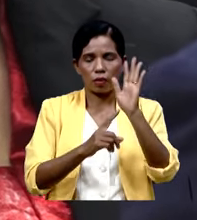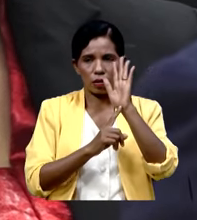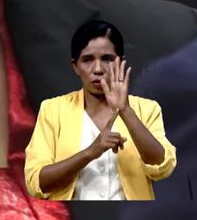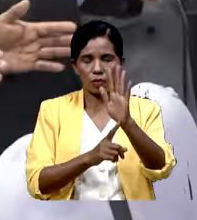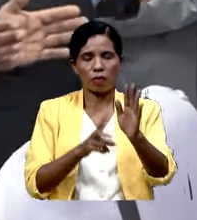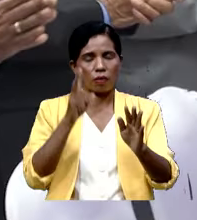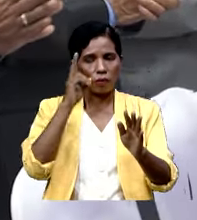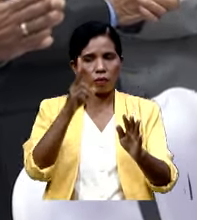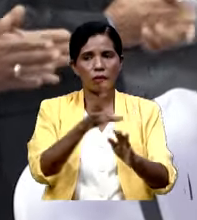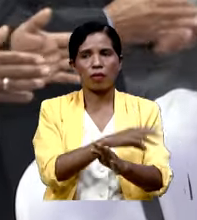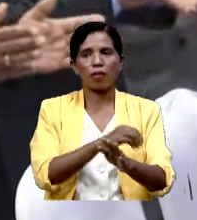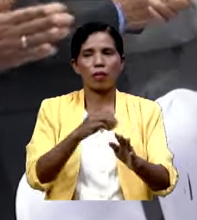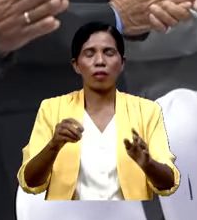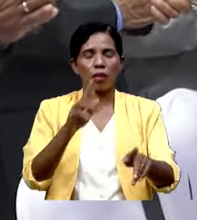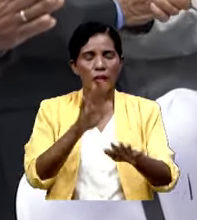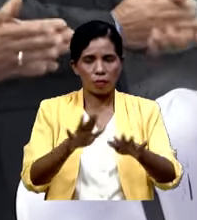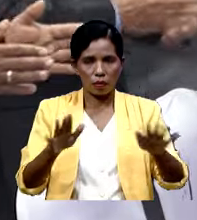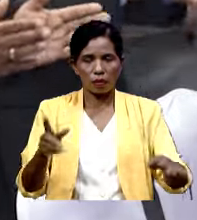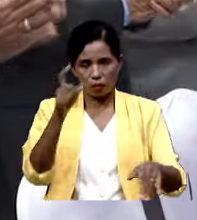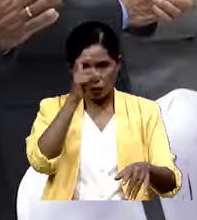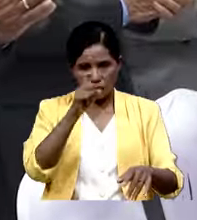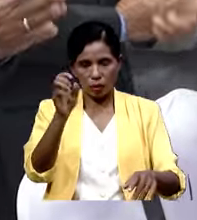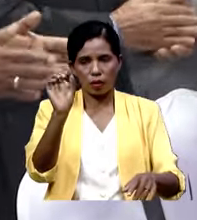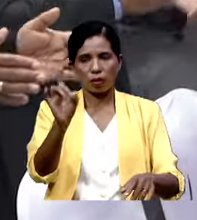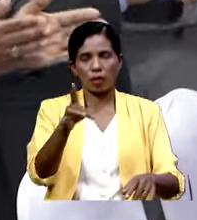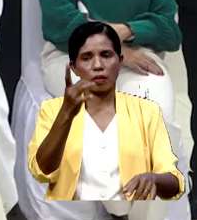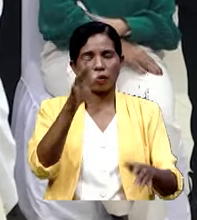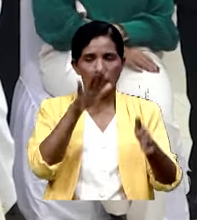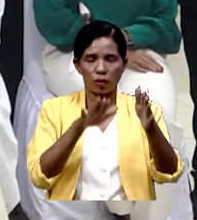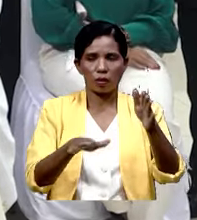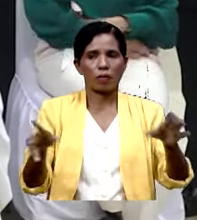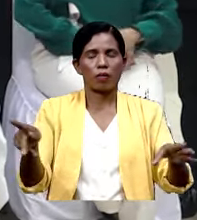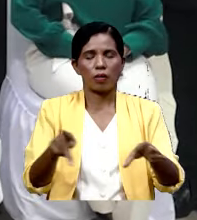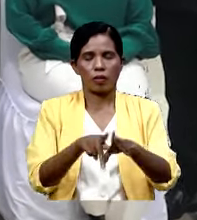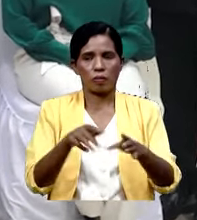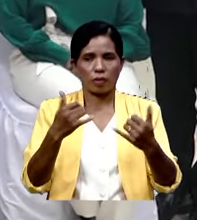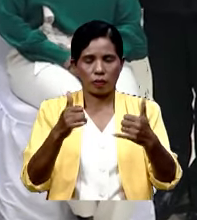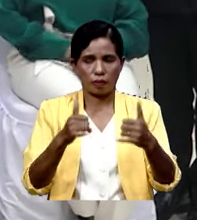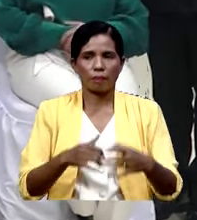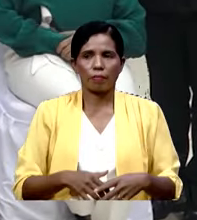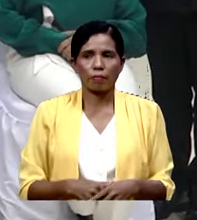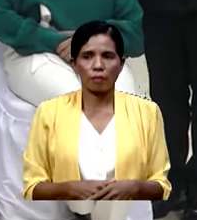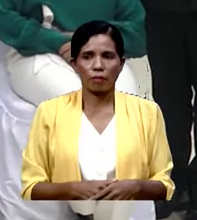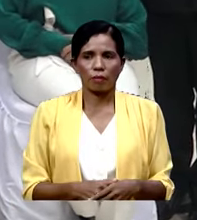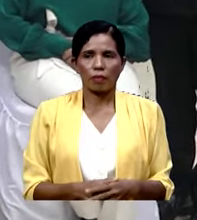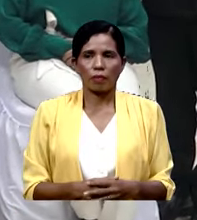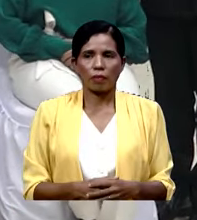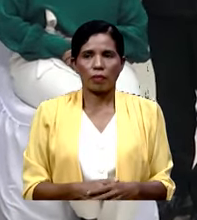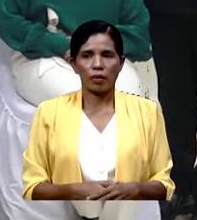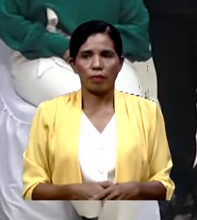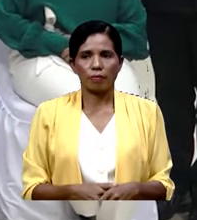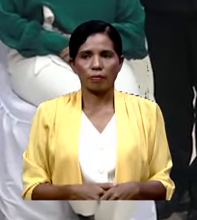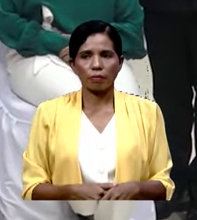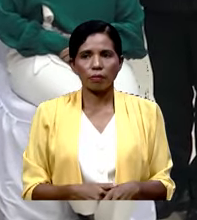aviso obrigatório, bandu labarik hotinan sanul resin balu maikraik participe jogo. Romalu Neves, Tito Silva, GMN.